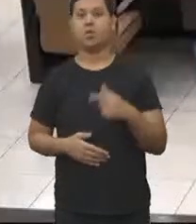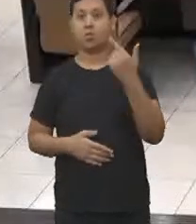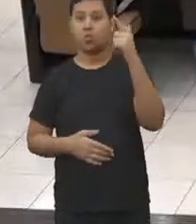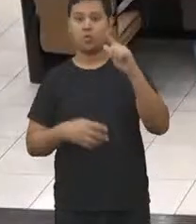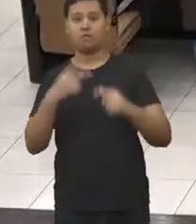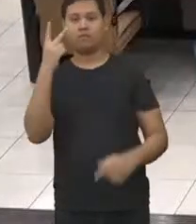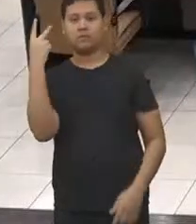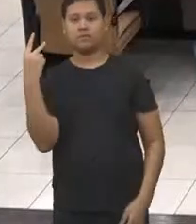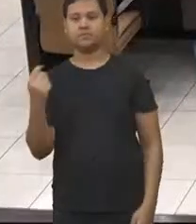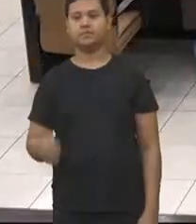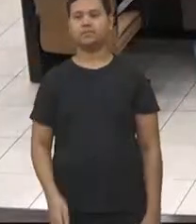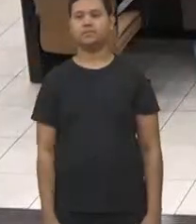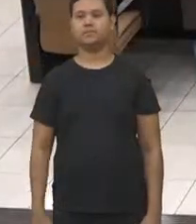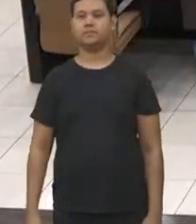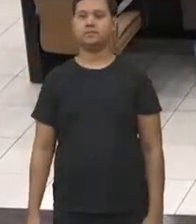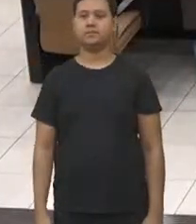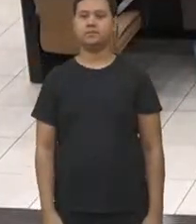vereador.